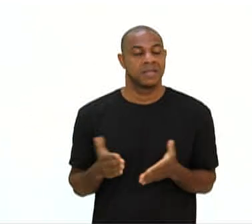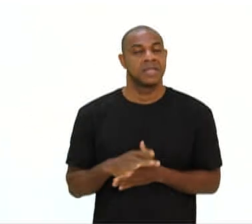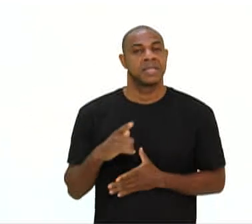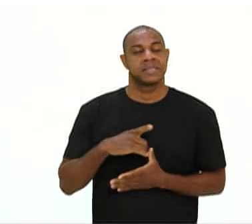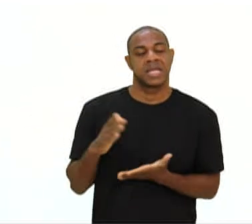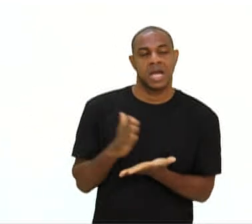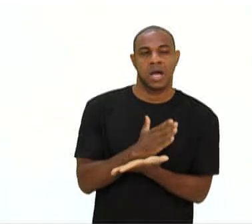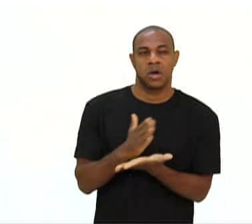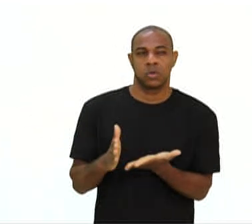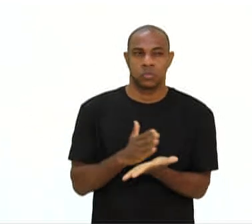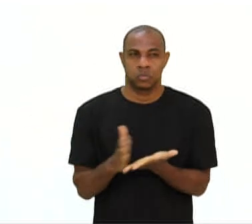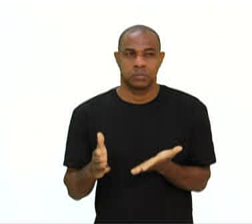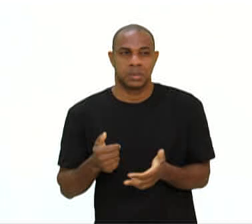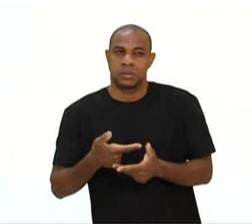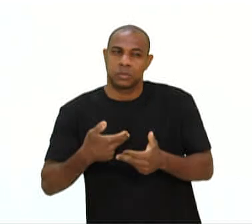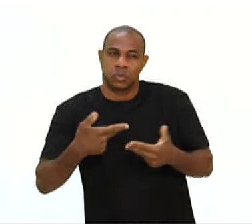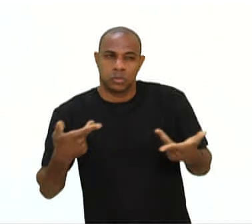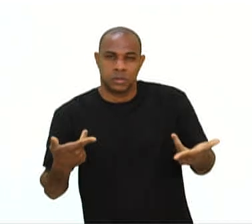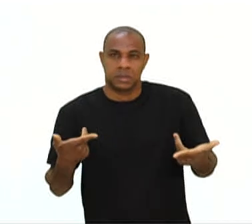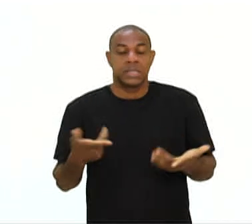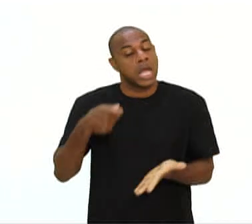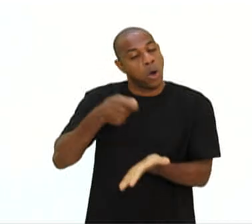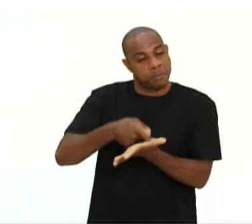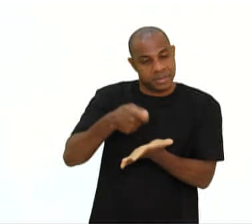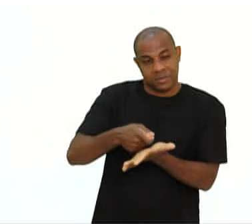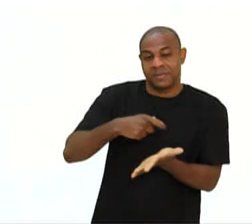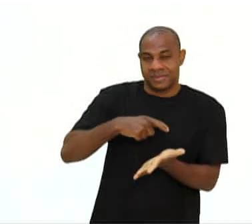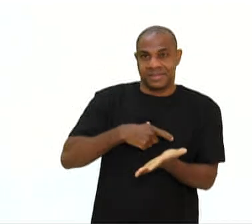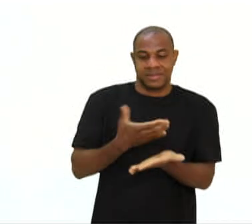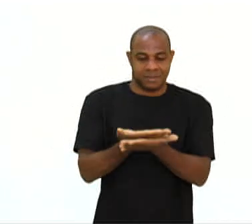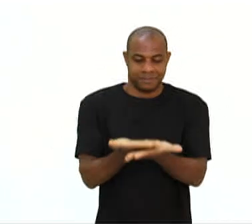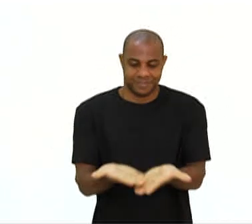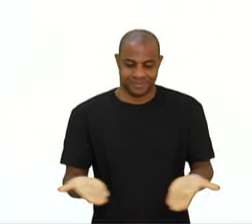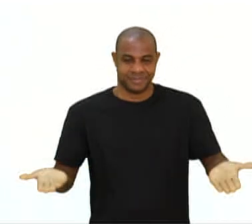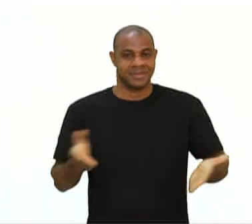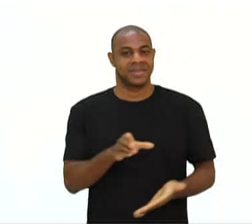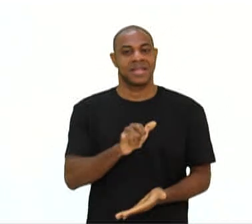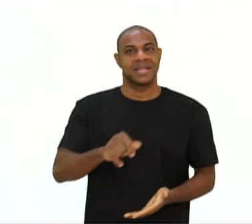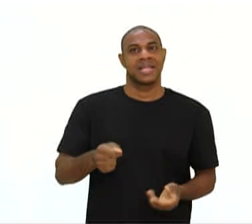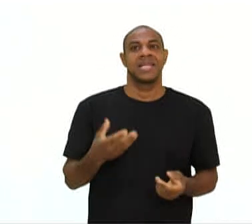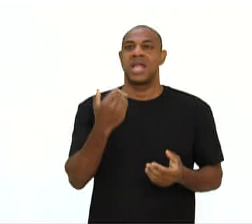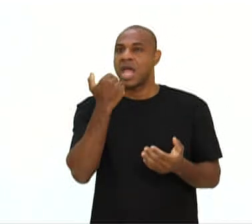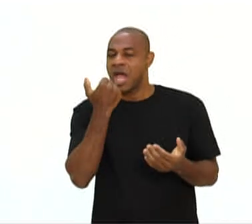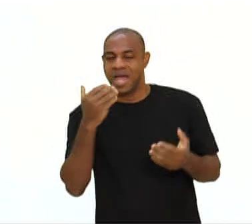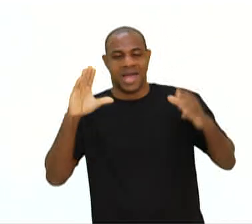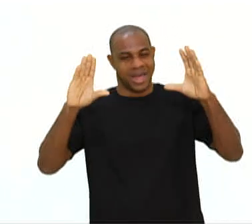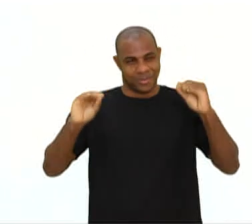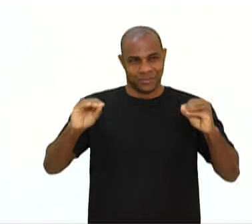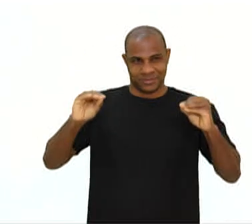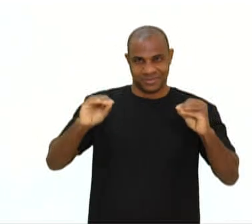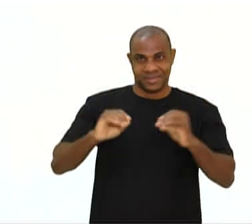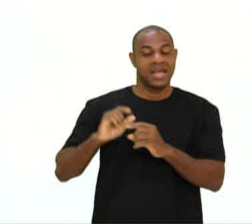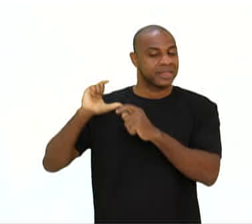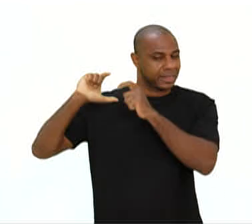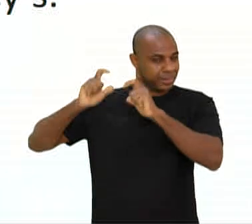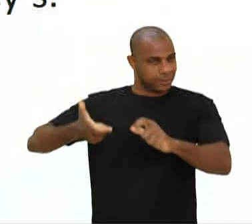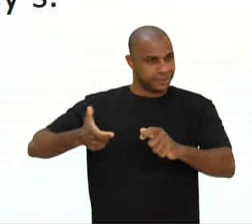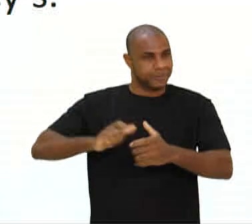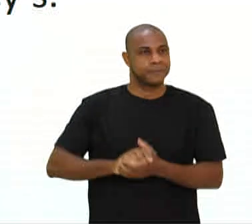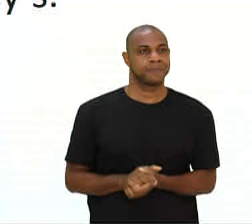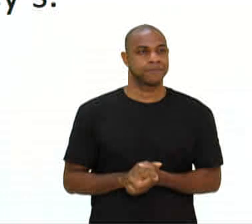tem alguns dos produtos que são itens obrigatórios na ceia ou no jantar tradicional do Ação de Graças,